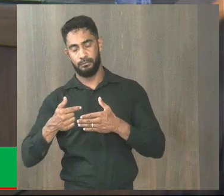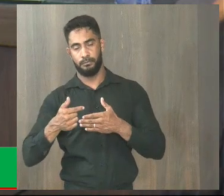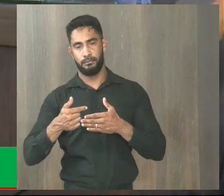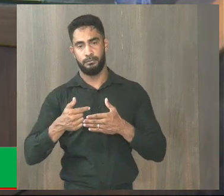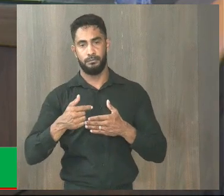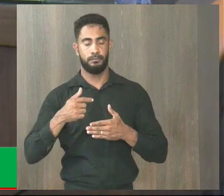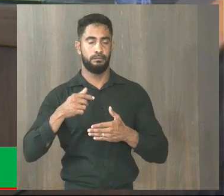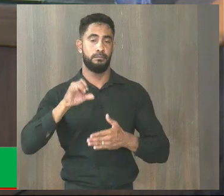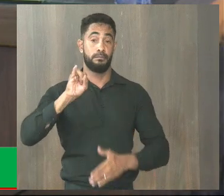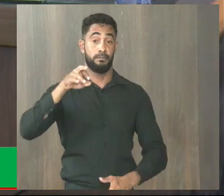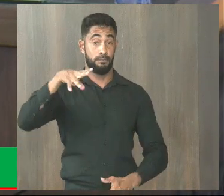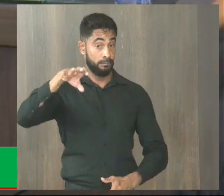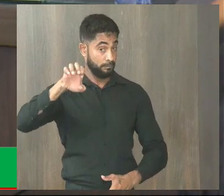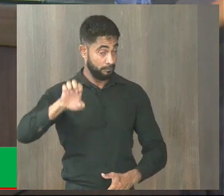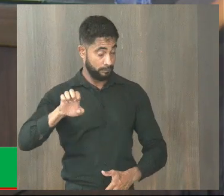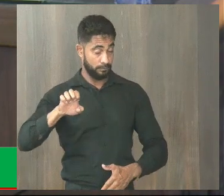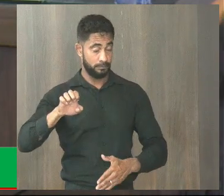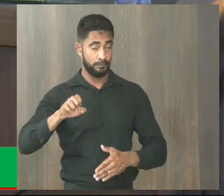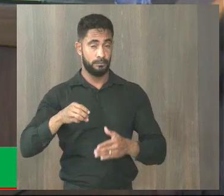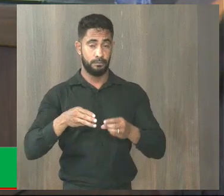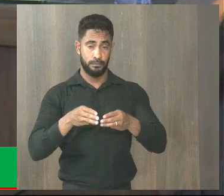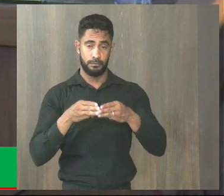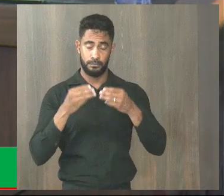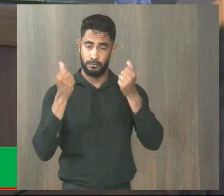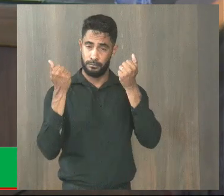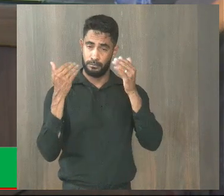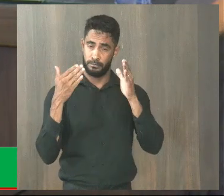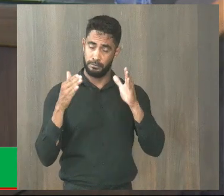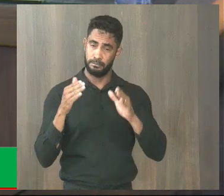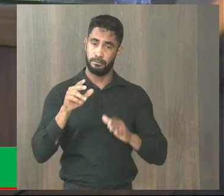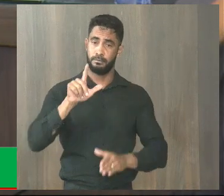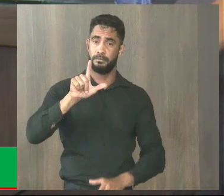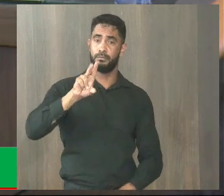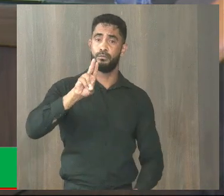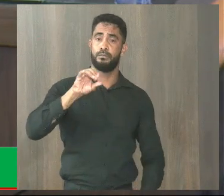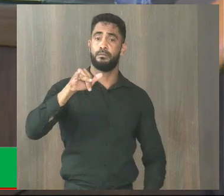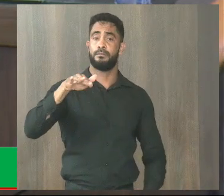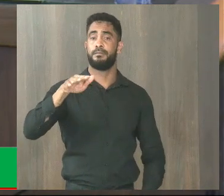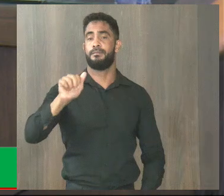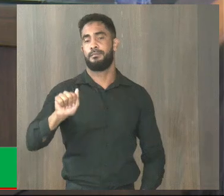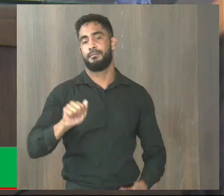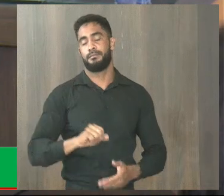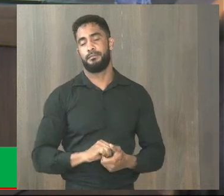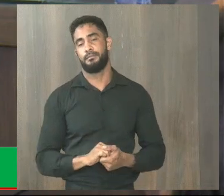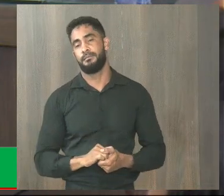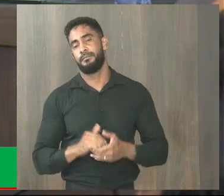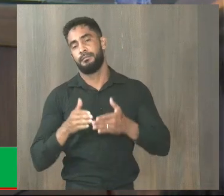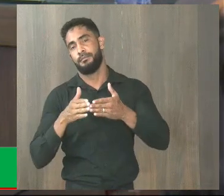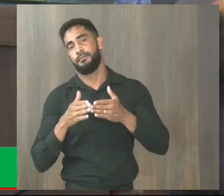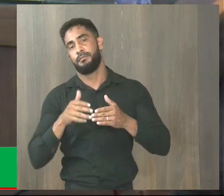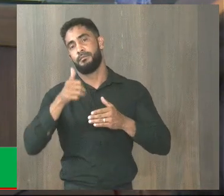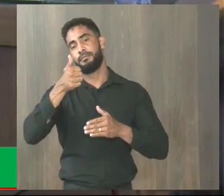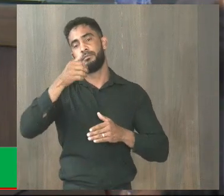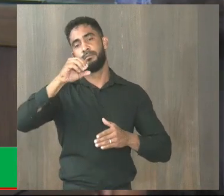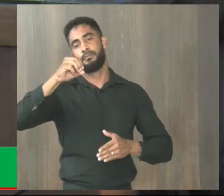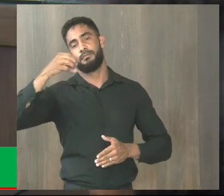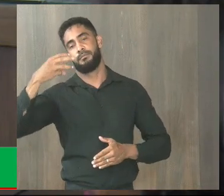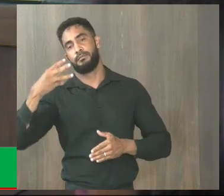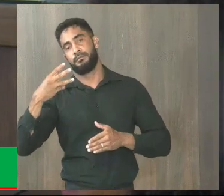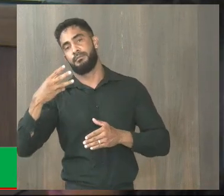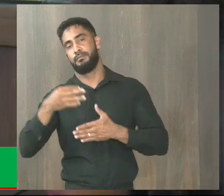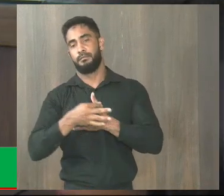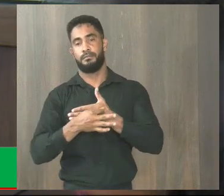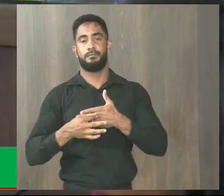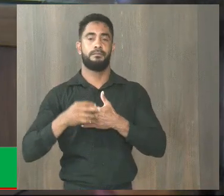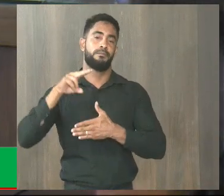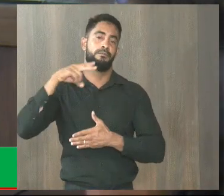vereadora Islane Pedro. Moção de aplausos com a senhora Luciana Brito dos Santos. Requerimento 103 de 2024, de autoria